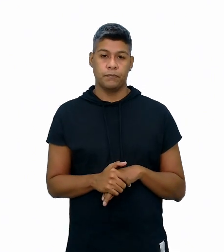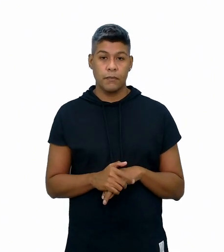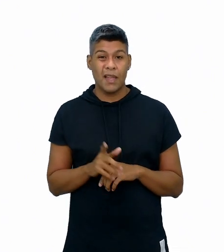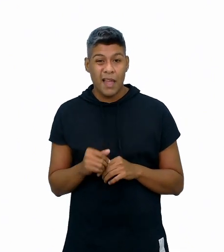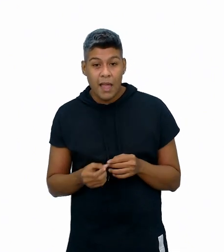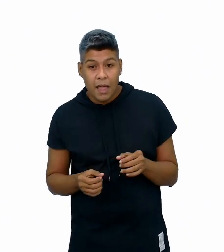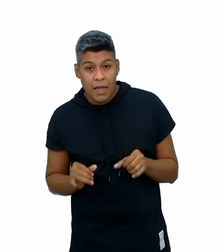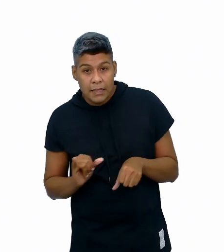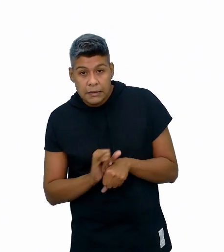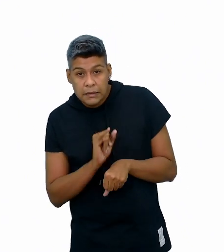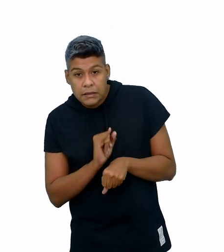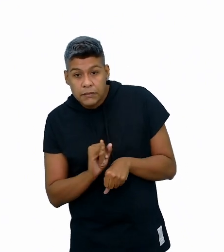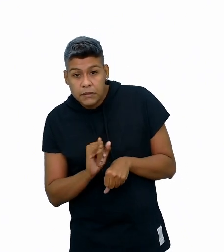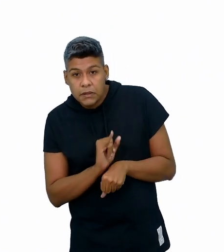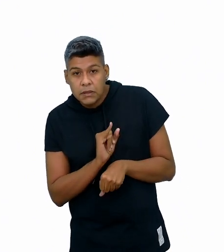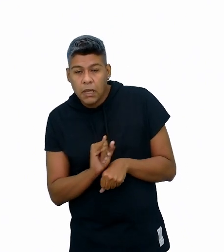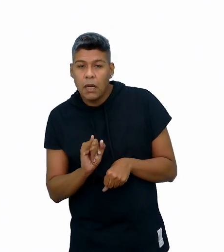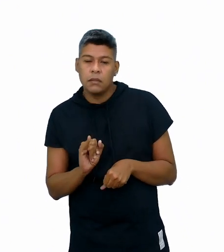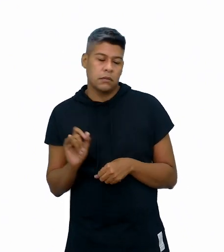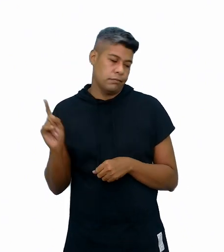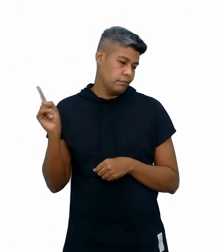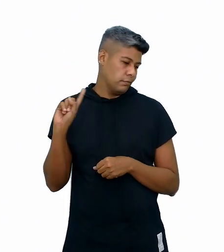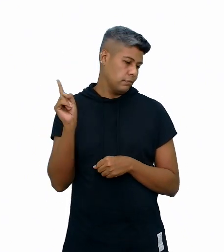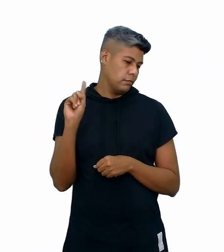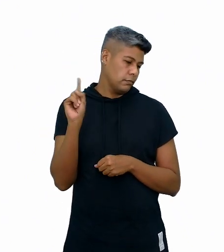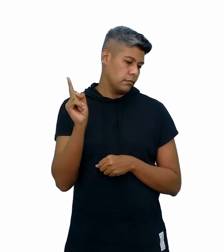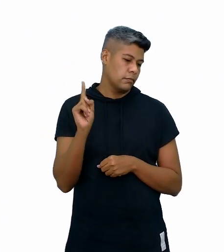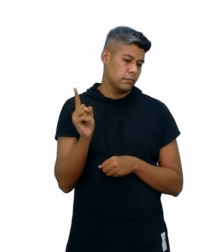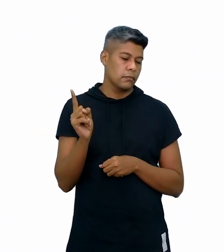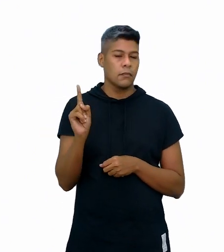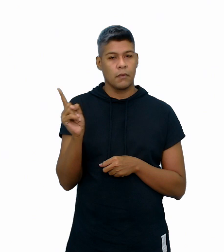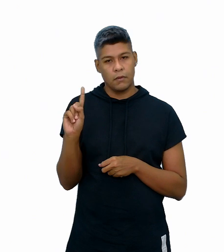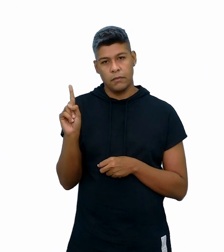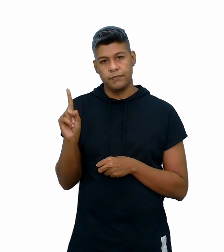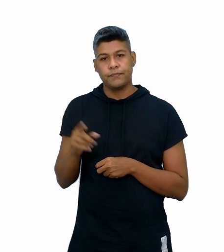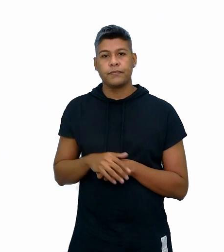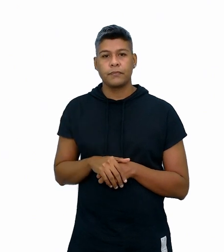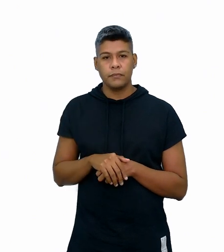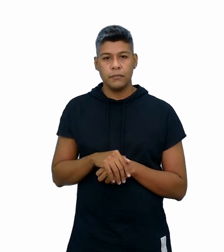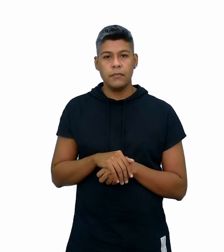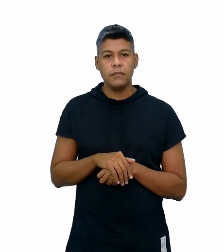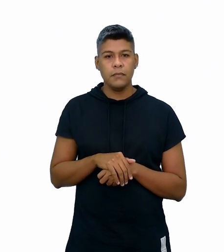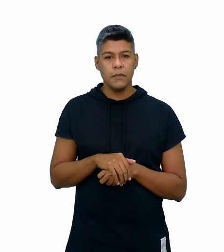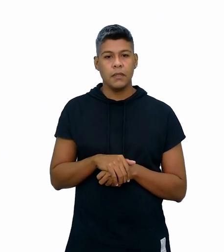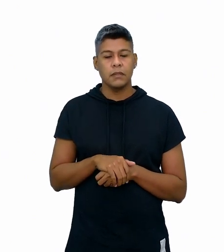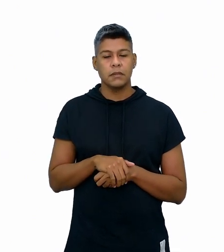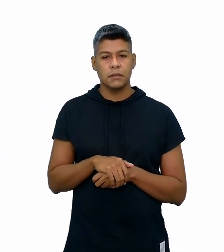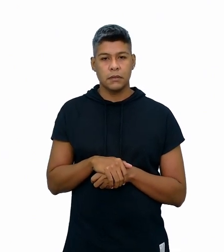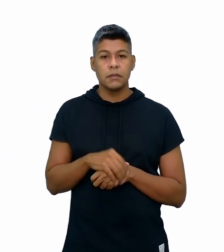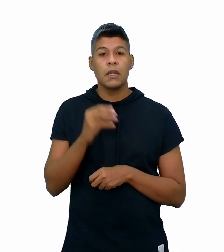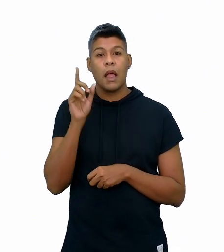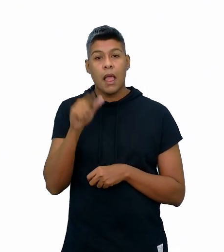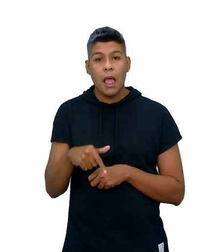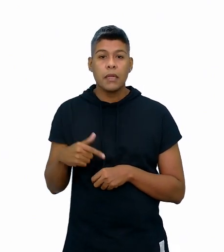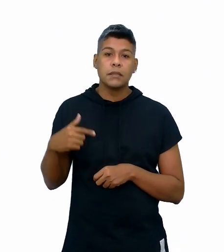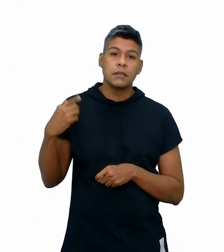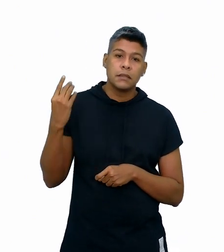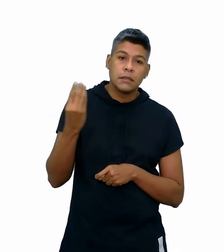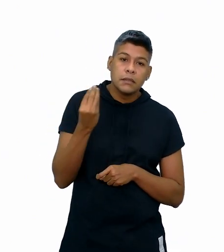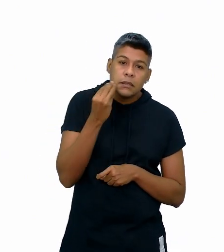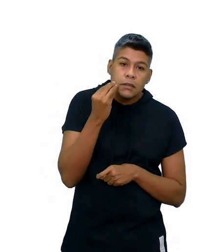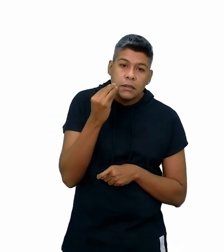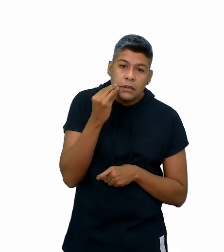de criatividade, como nós podemos analisar, né? É um processo de